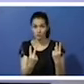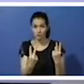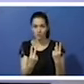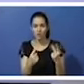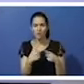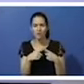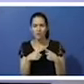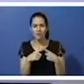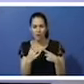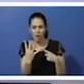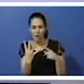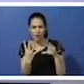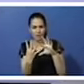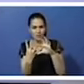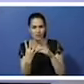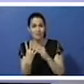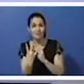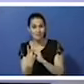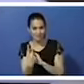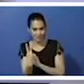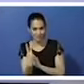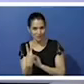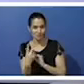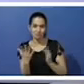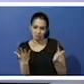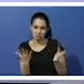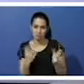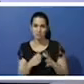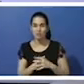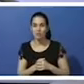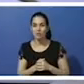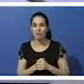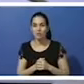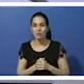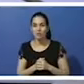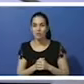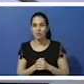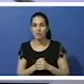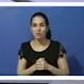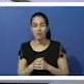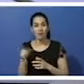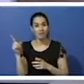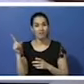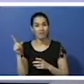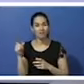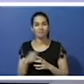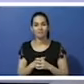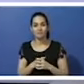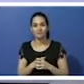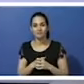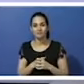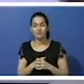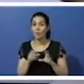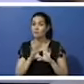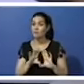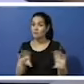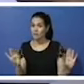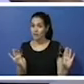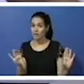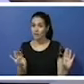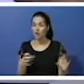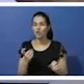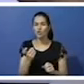2 é a mesma coisa que 2 vezes 1 e o 4 é a mesma coisa que 2 vezes 2. Então, eu vou separar aqui, ó. O